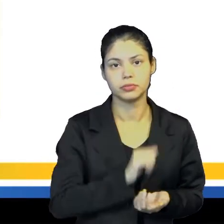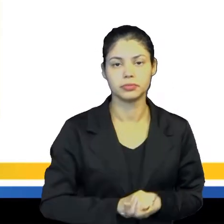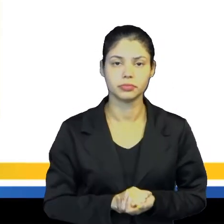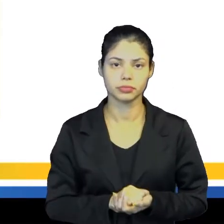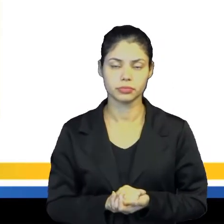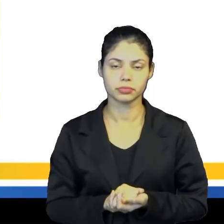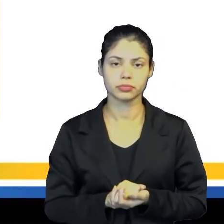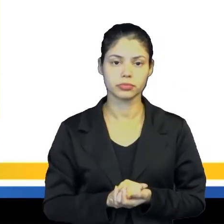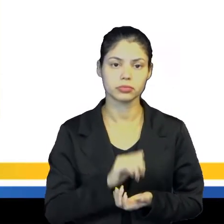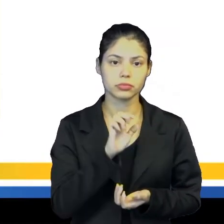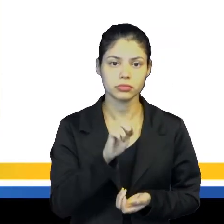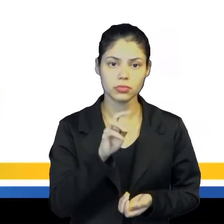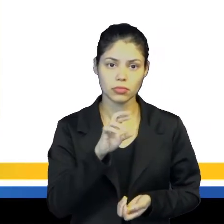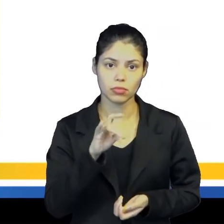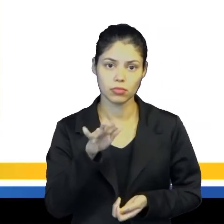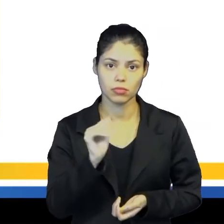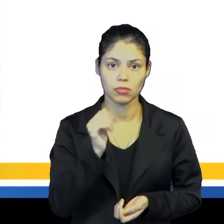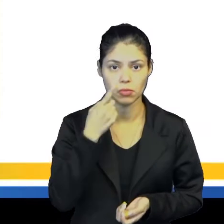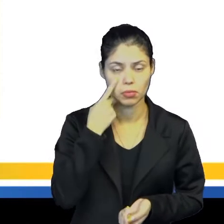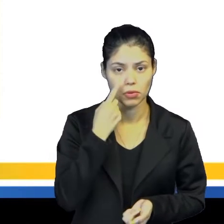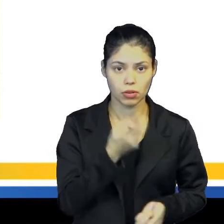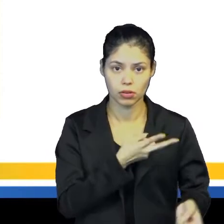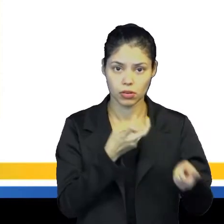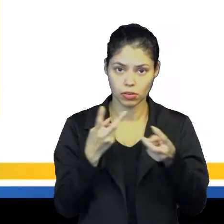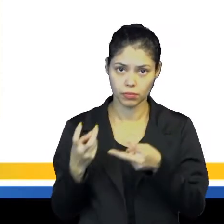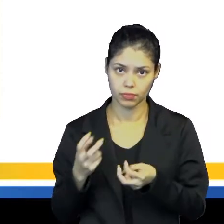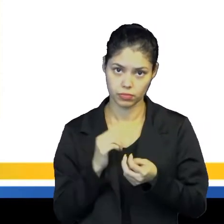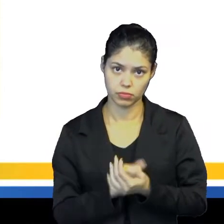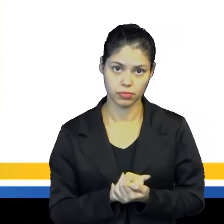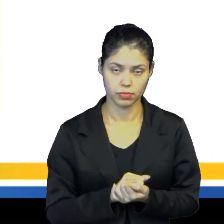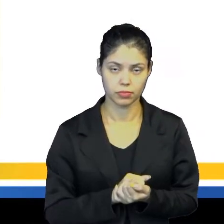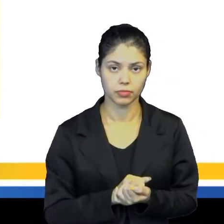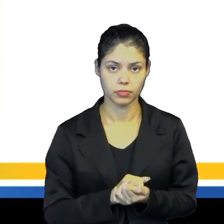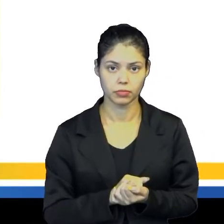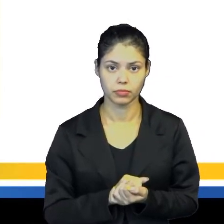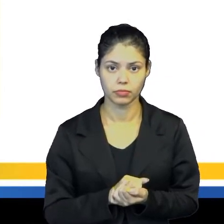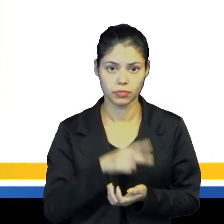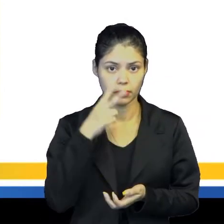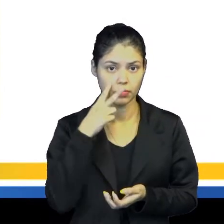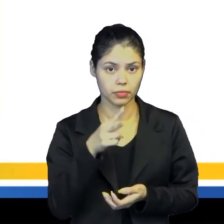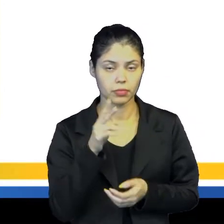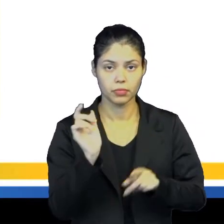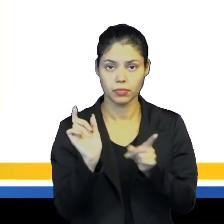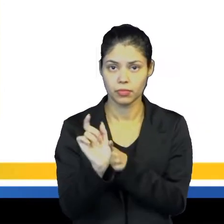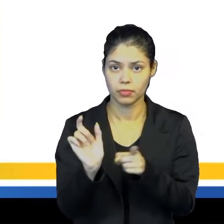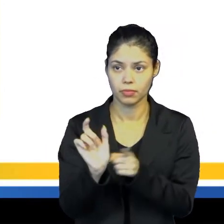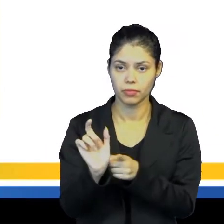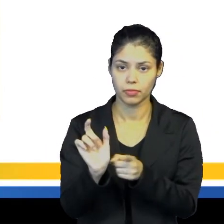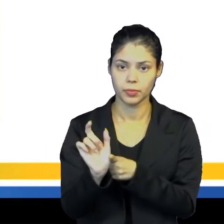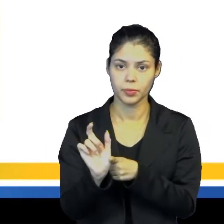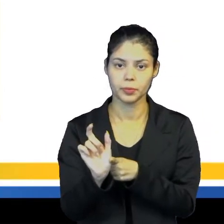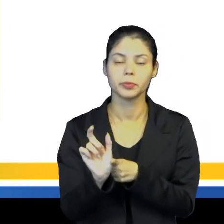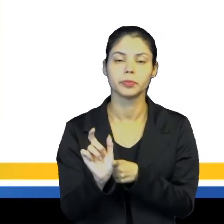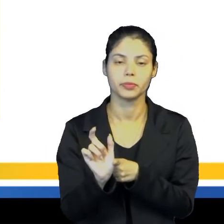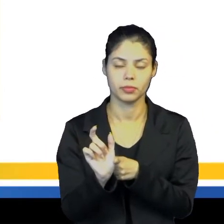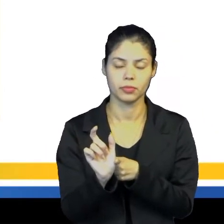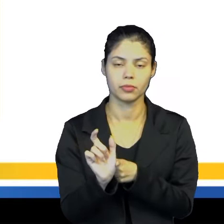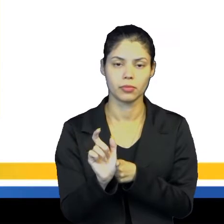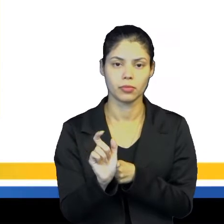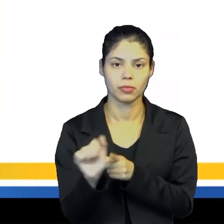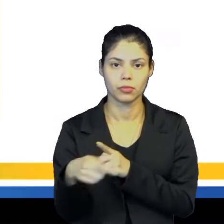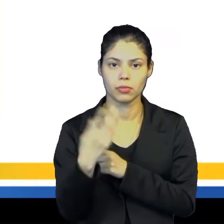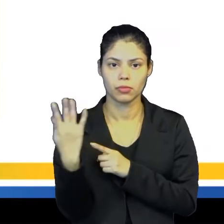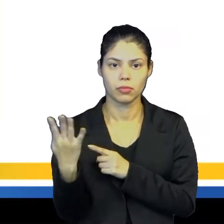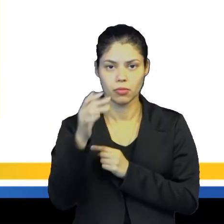estimação. Se você observar esse texto que nós acabamos de ler, vocês estão vendo a palavra em destaque aí, né? Já